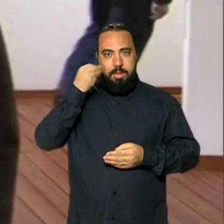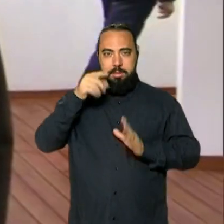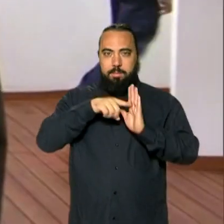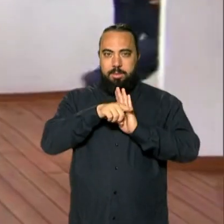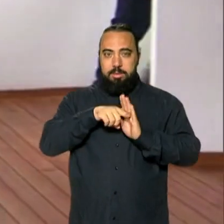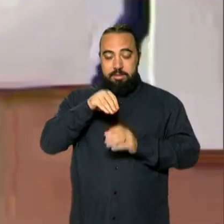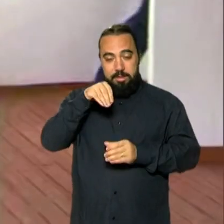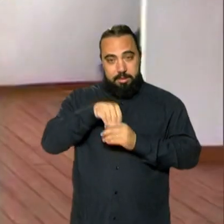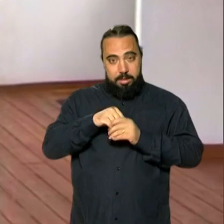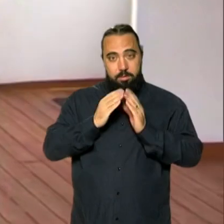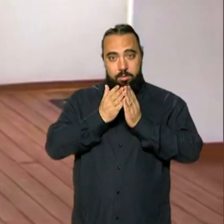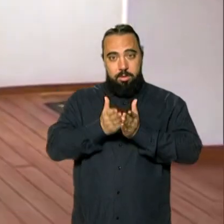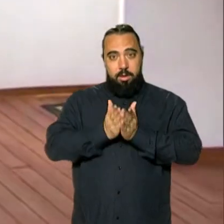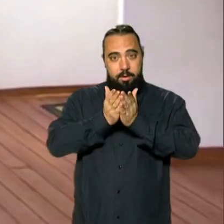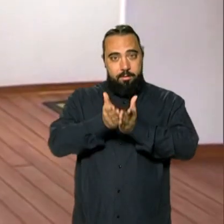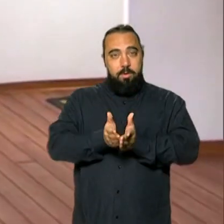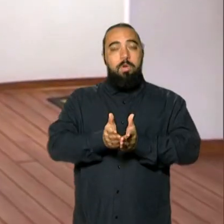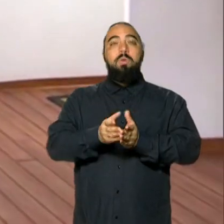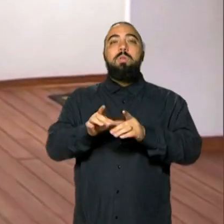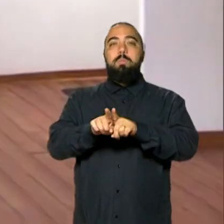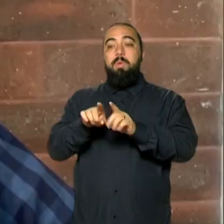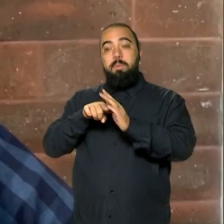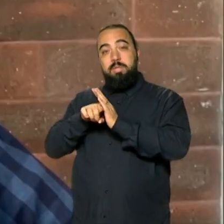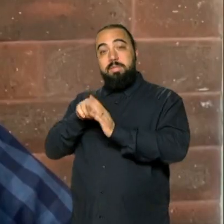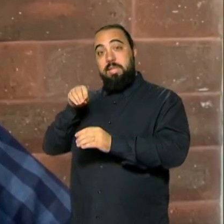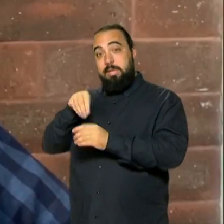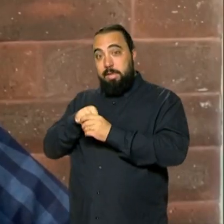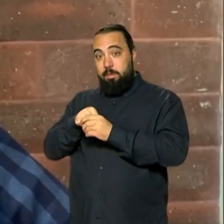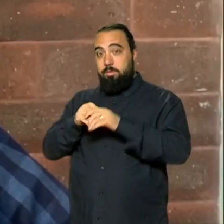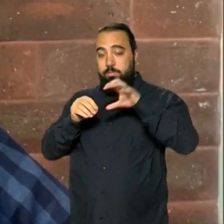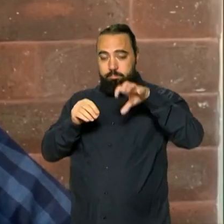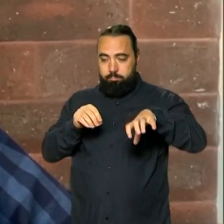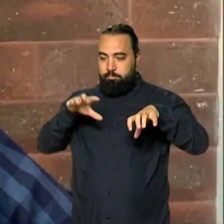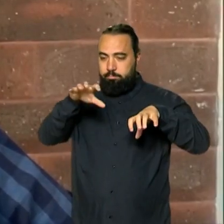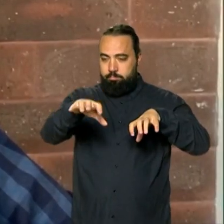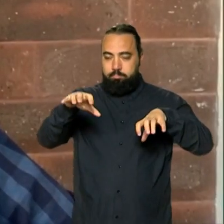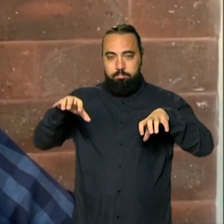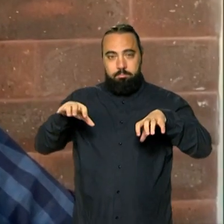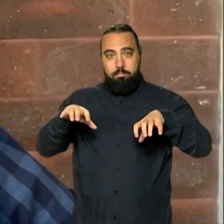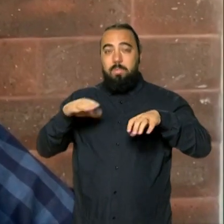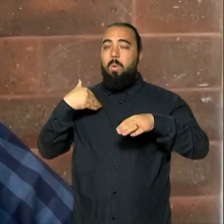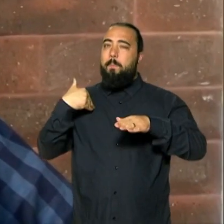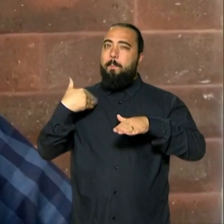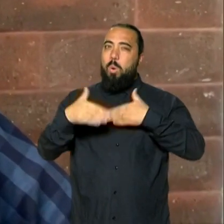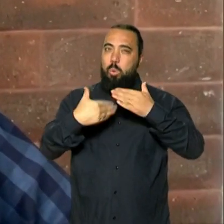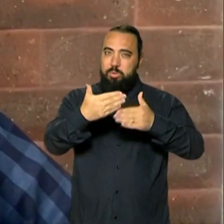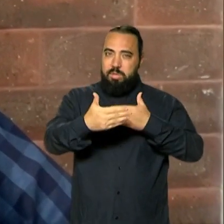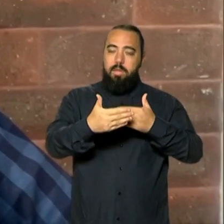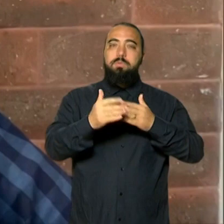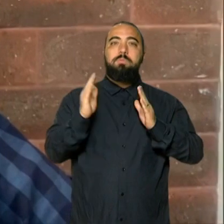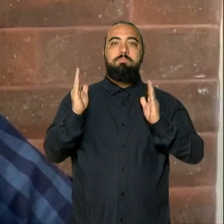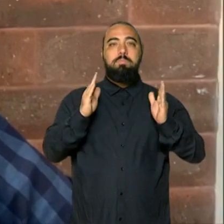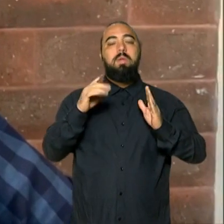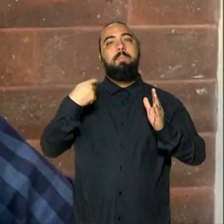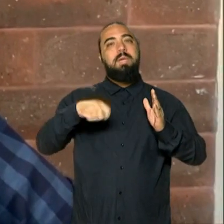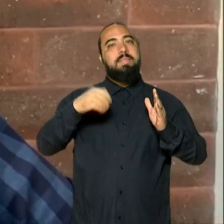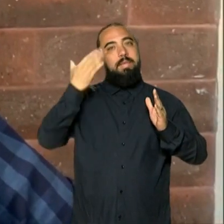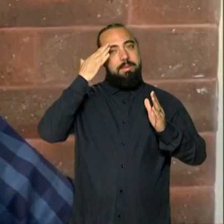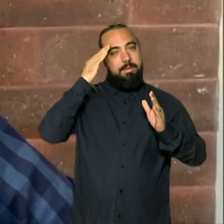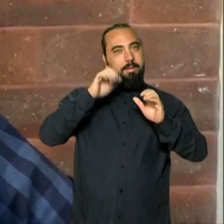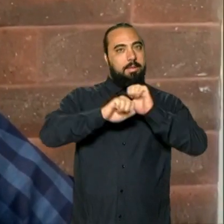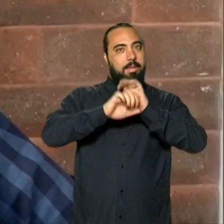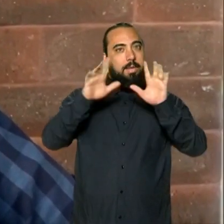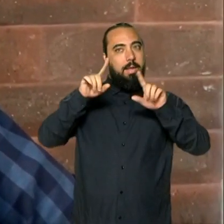do navio e pesquisas dentro da estação. Então, nesse processo, você tem que entender as